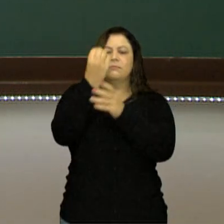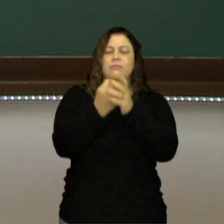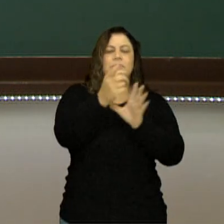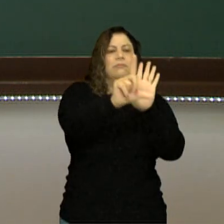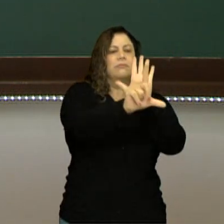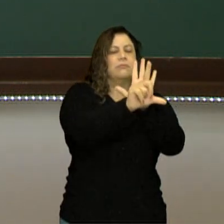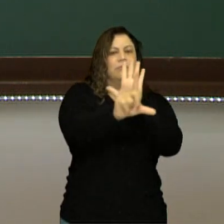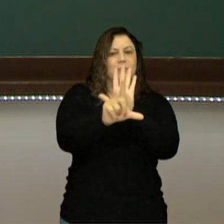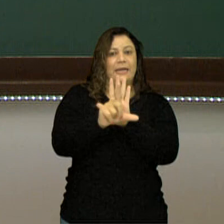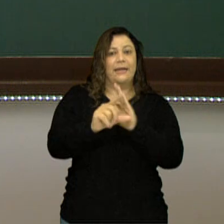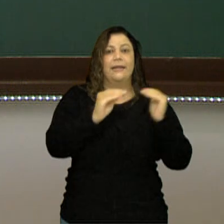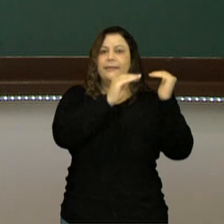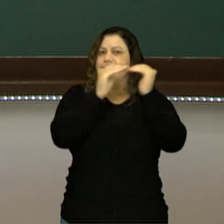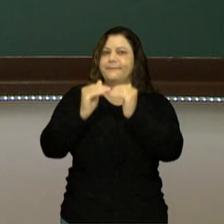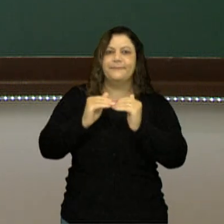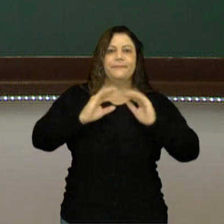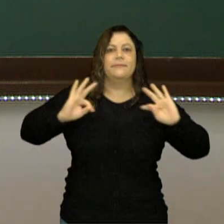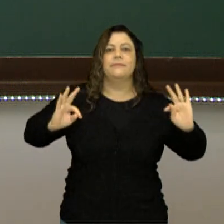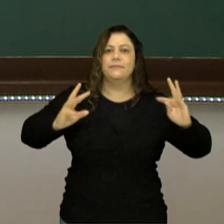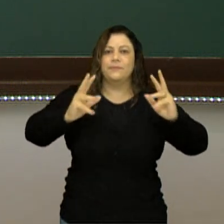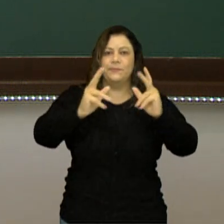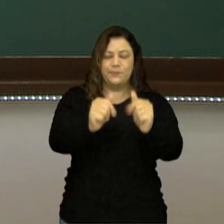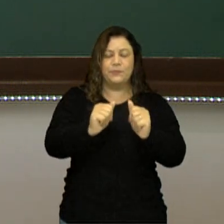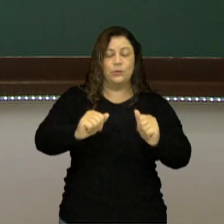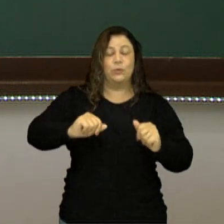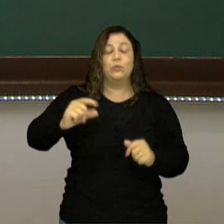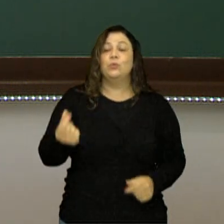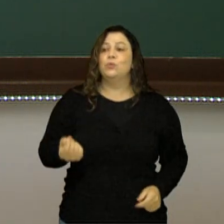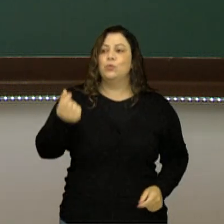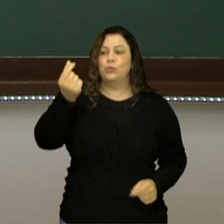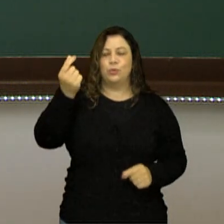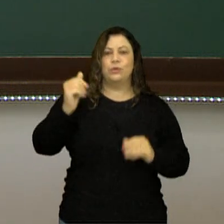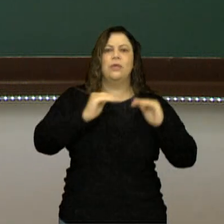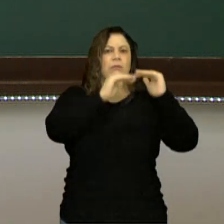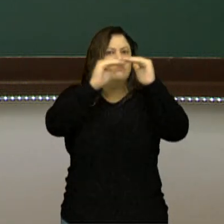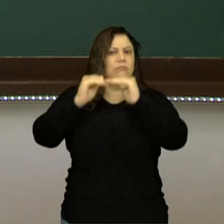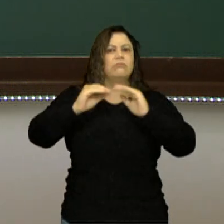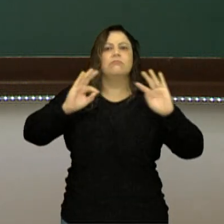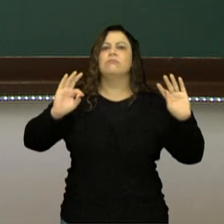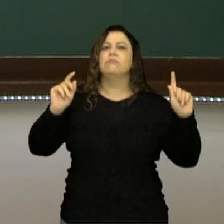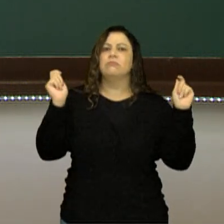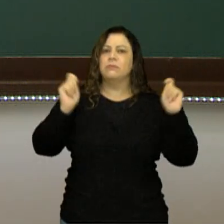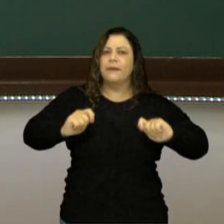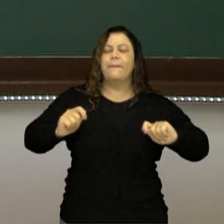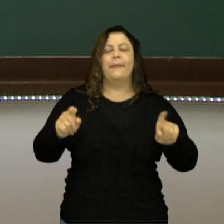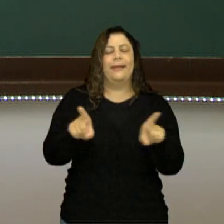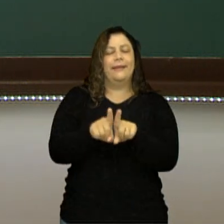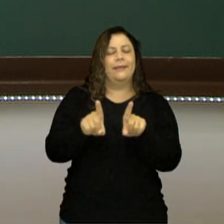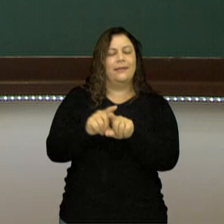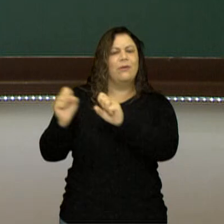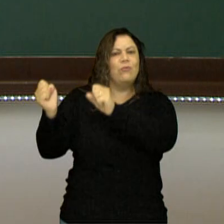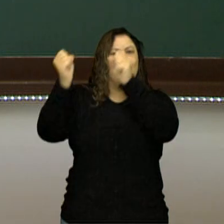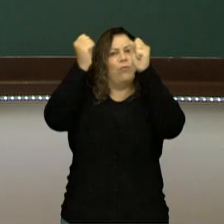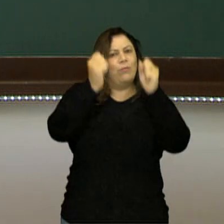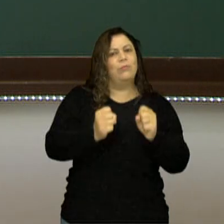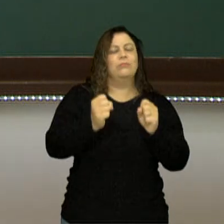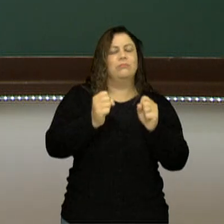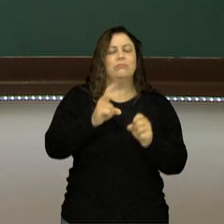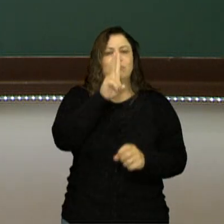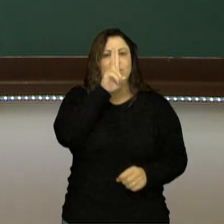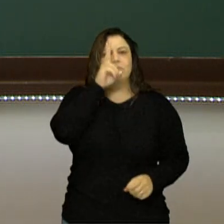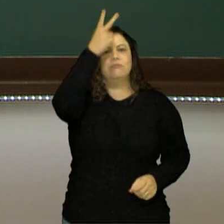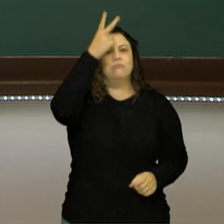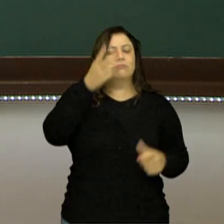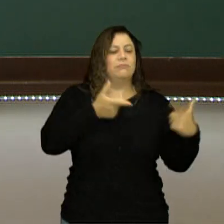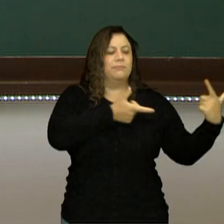esses territórios, precisava criar uma moeda única, mas ele precisava ter o poder dele fortalecido. Então essas